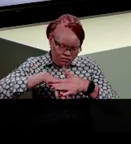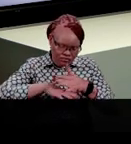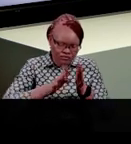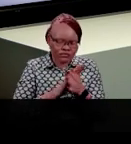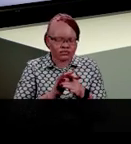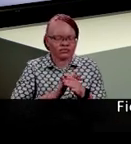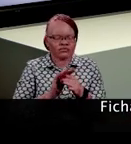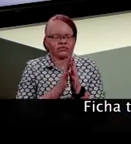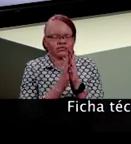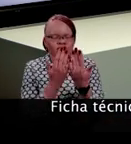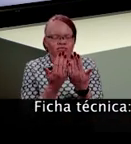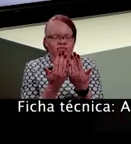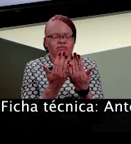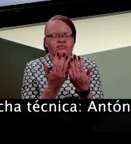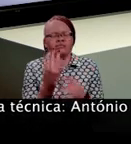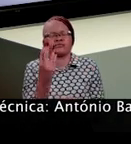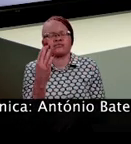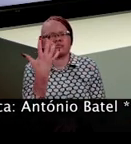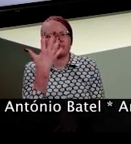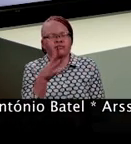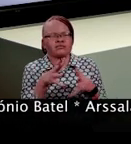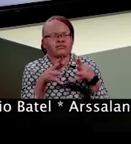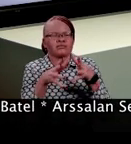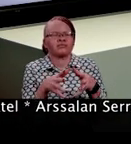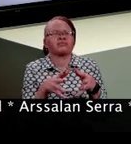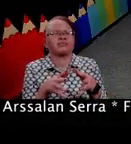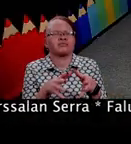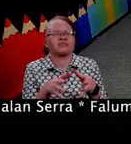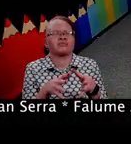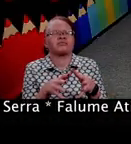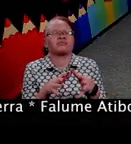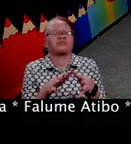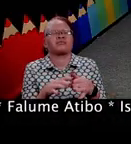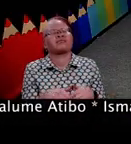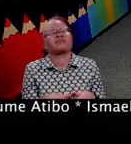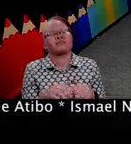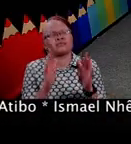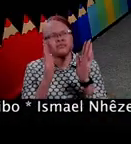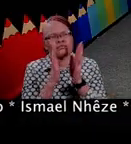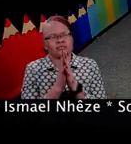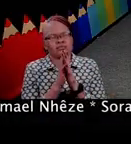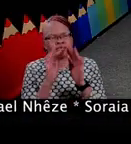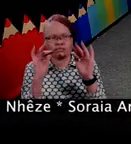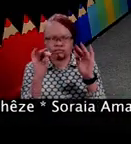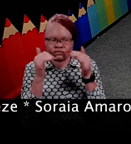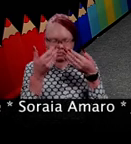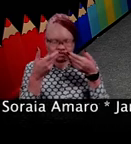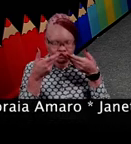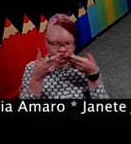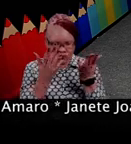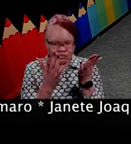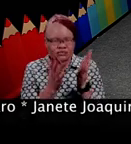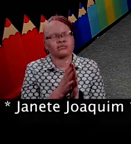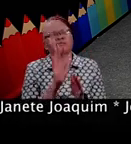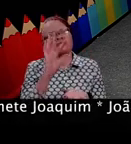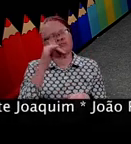consulta o livro de matemática da 5ª Classe A é muito obrigado pela atenção